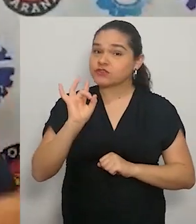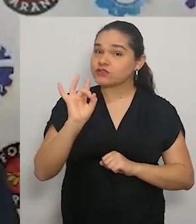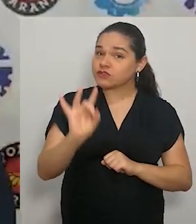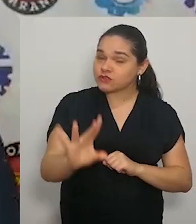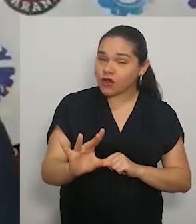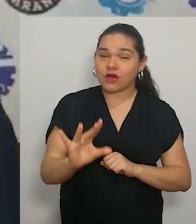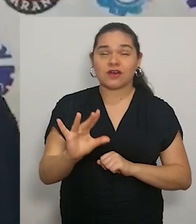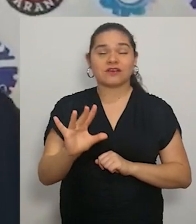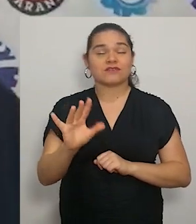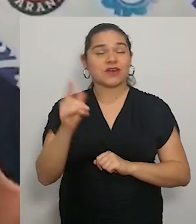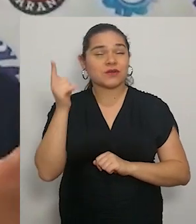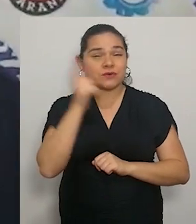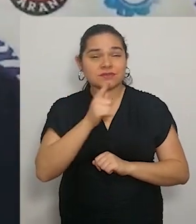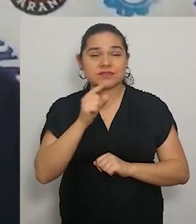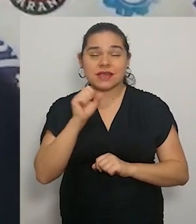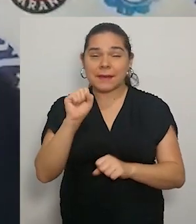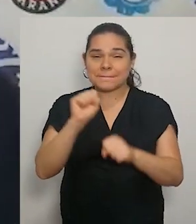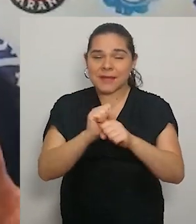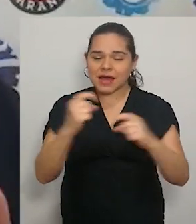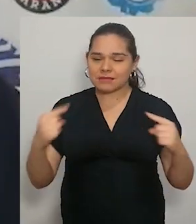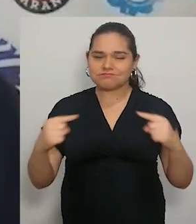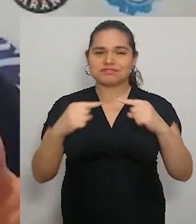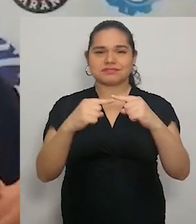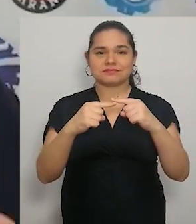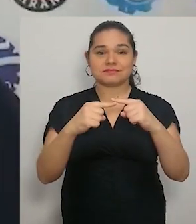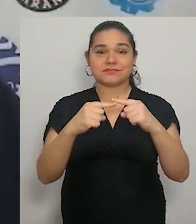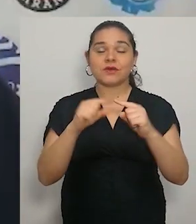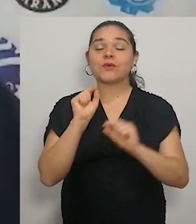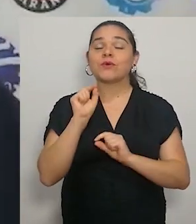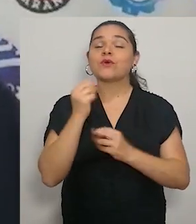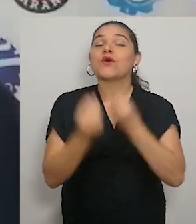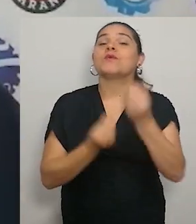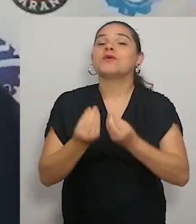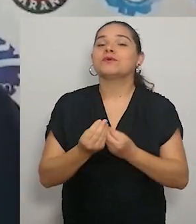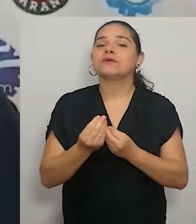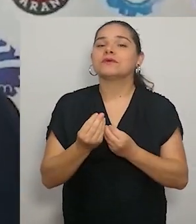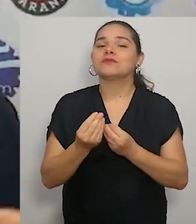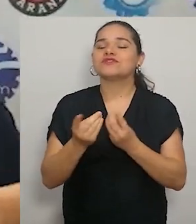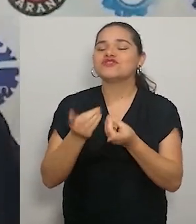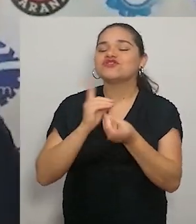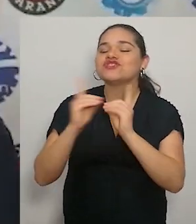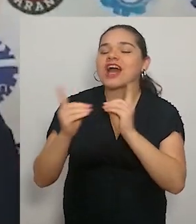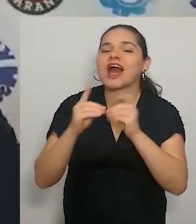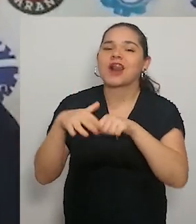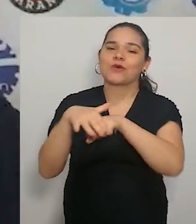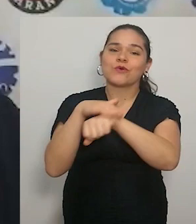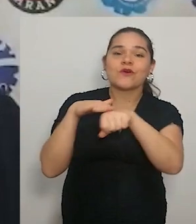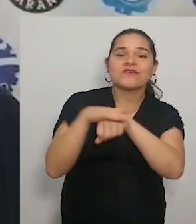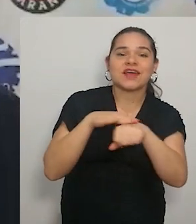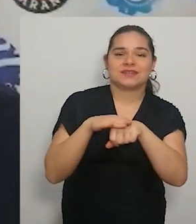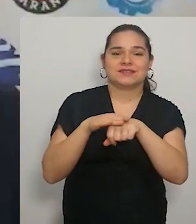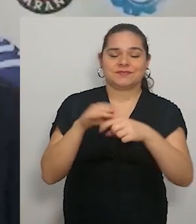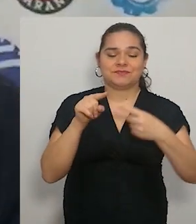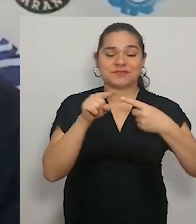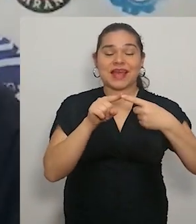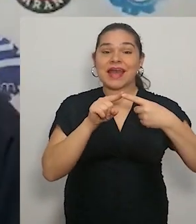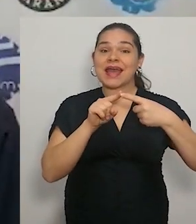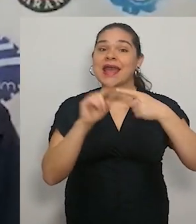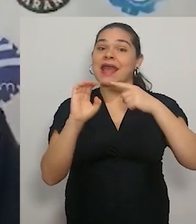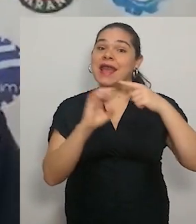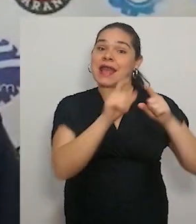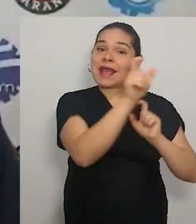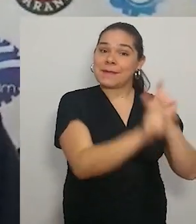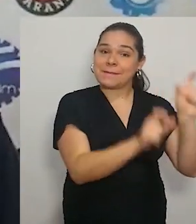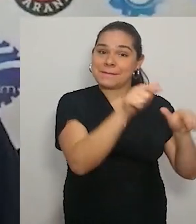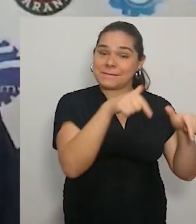ao bom termo através do diálogo empregados sindicatos e